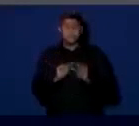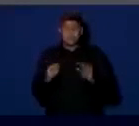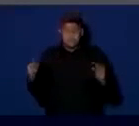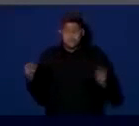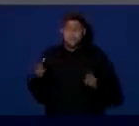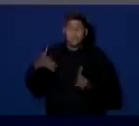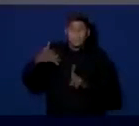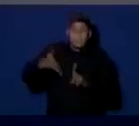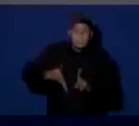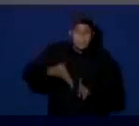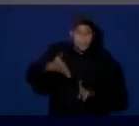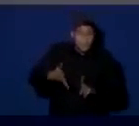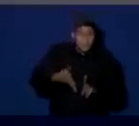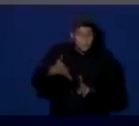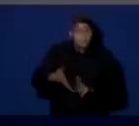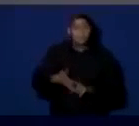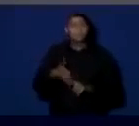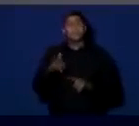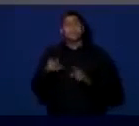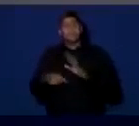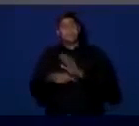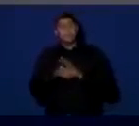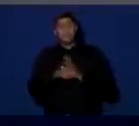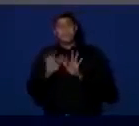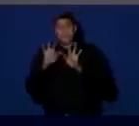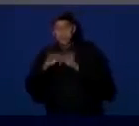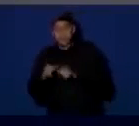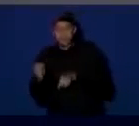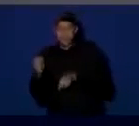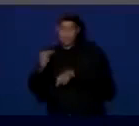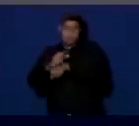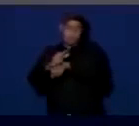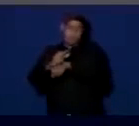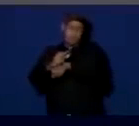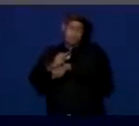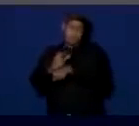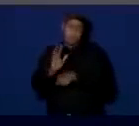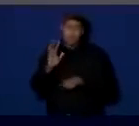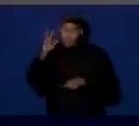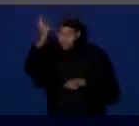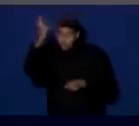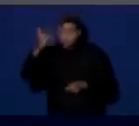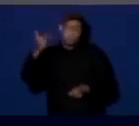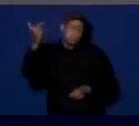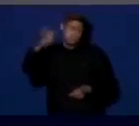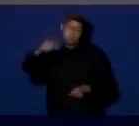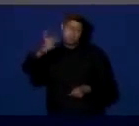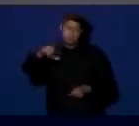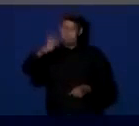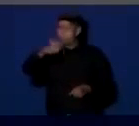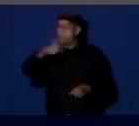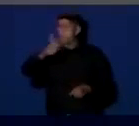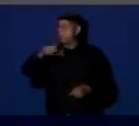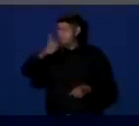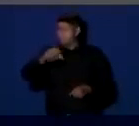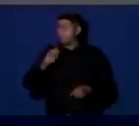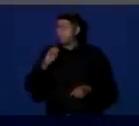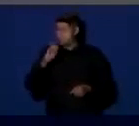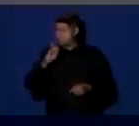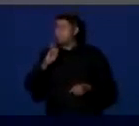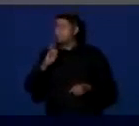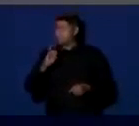de uma palestra que é o paradoxo do fim do emprego, que o fim do emprego não vai acontecer, né? Se você nascesse no